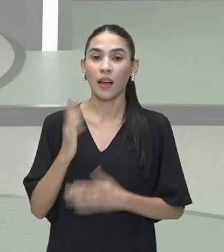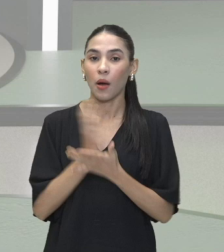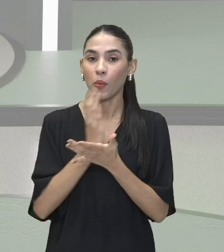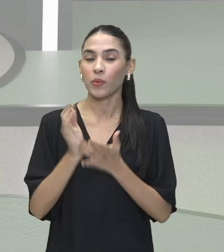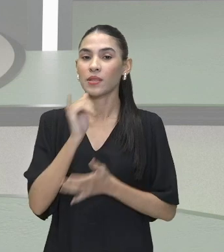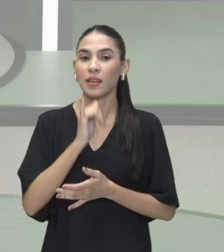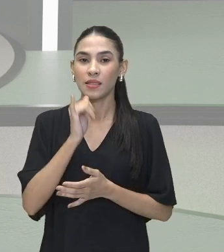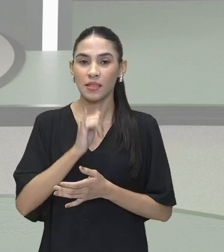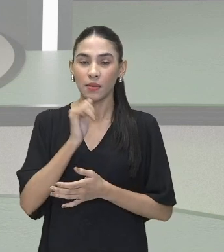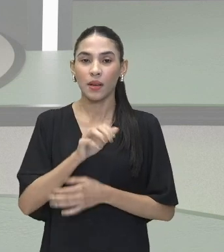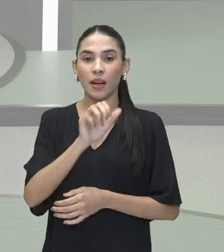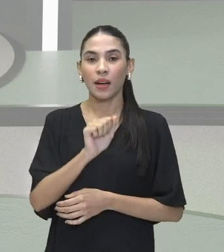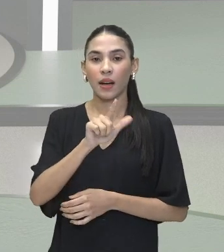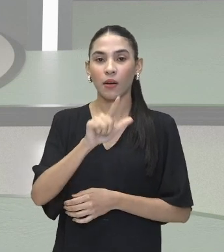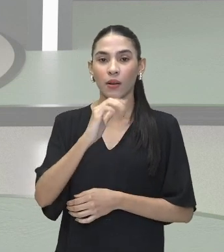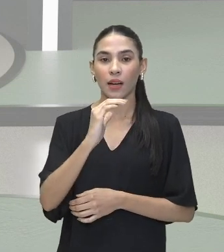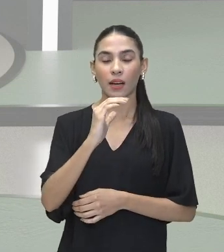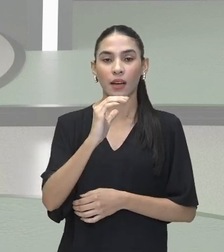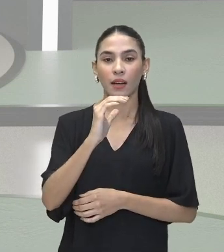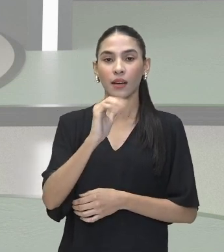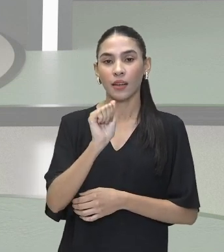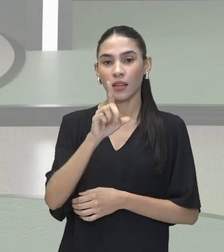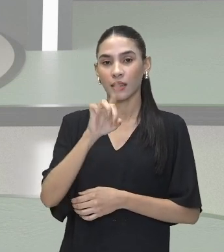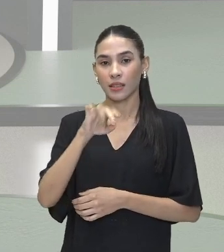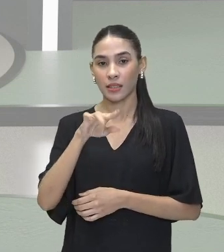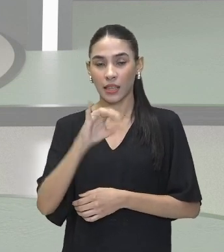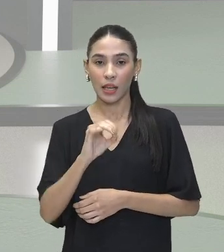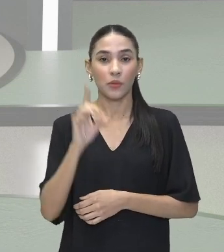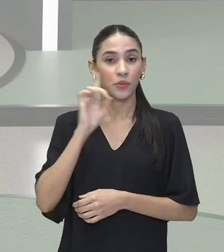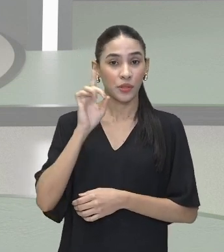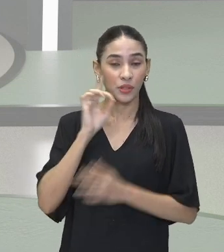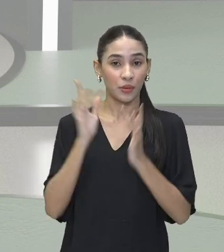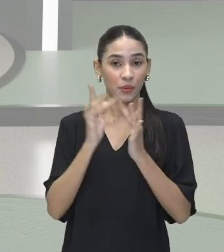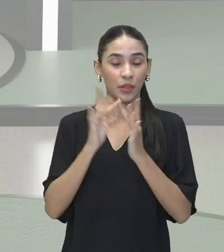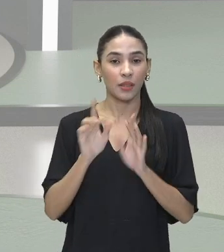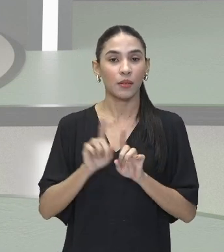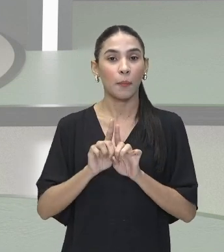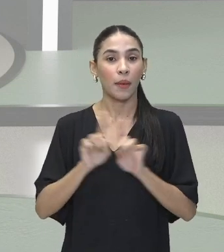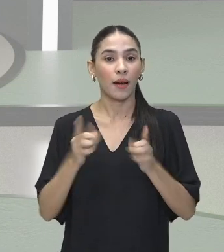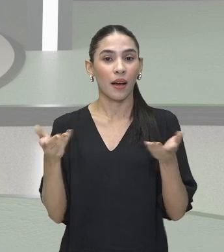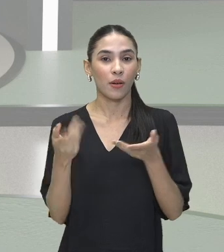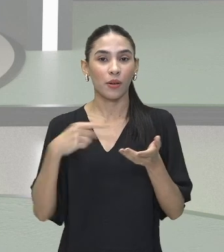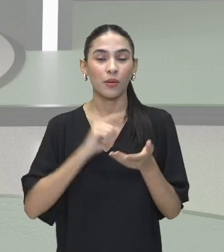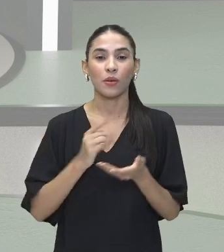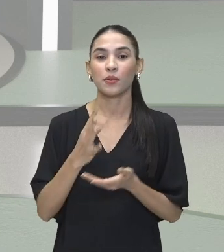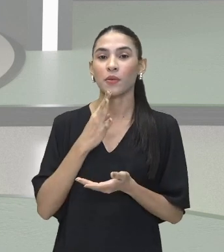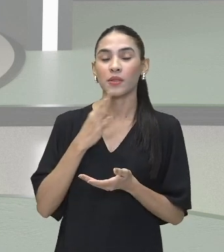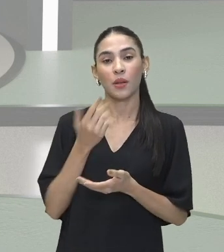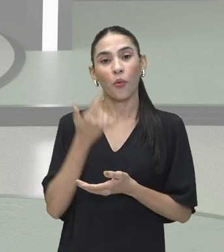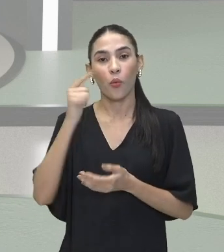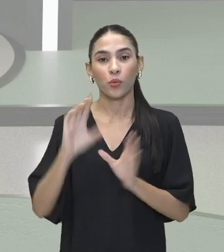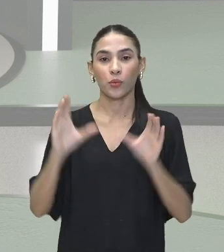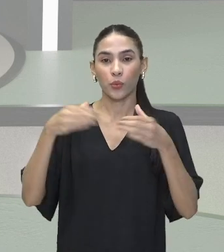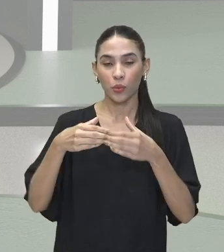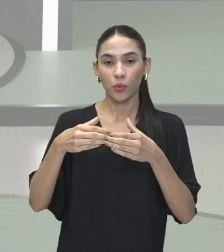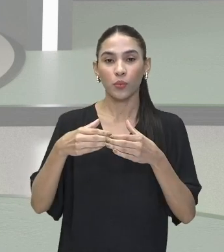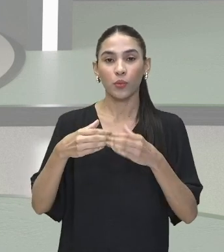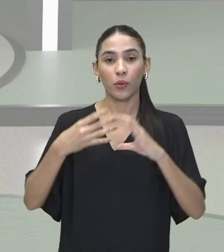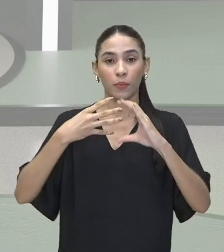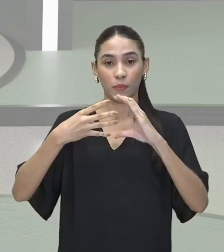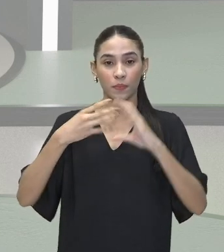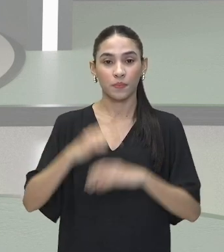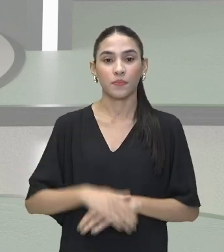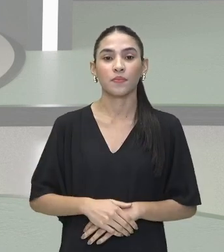exemplos dos alcadienos presentes no nosso dia a dia. E agora nós vamos conhecer a próxima classe dos hidrocarbonetos, que são